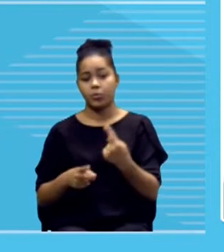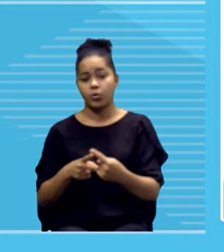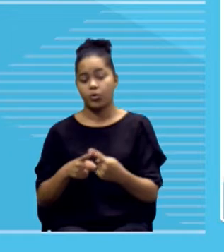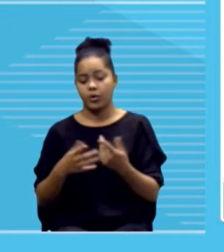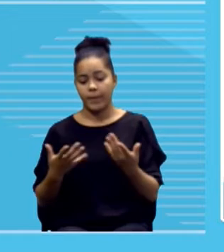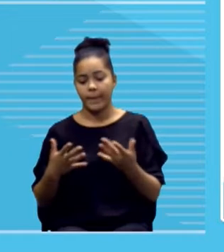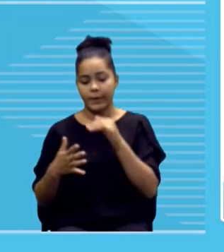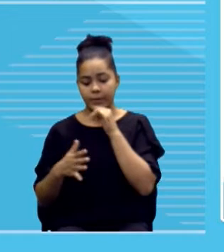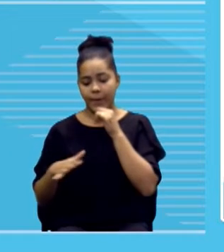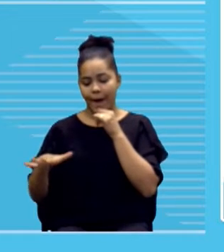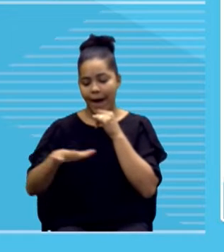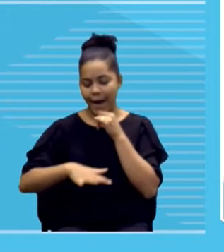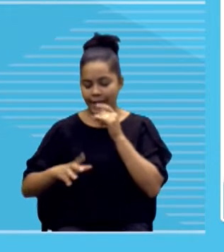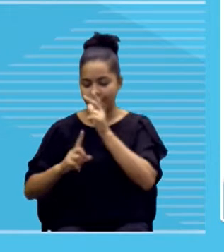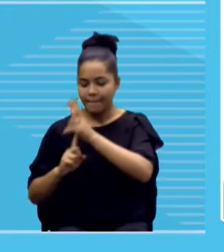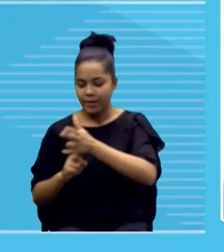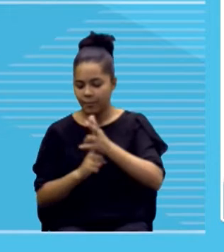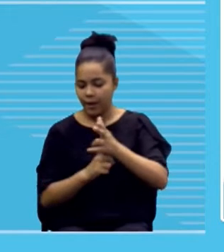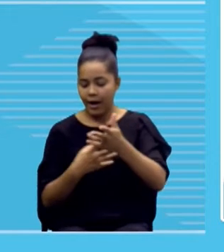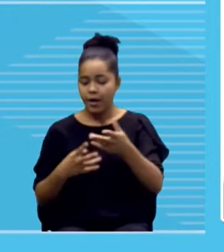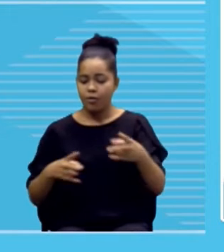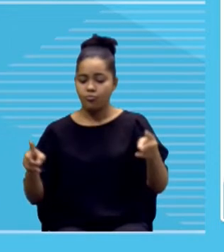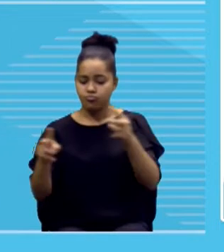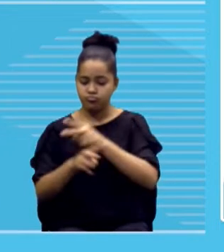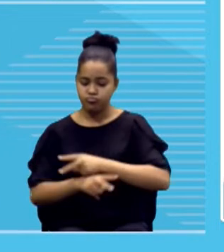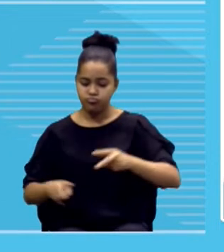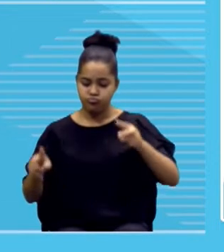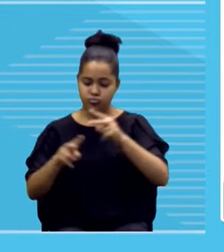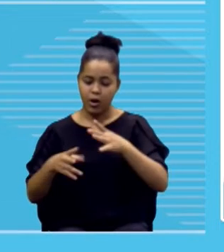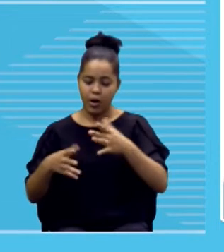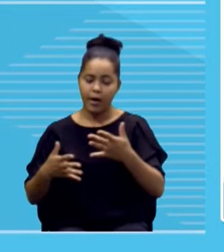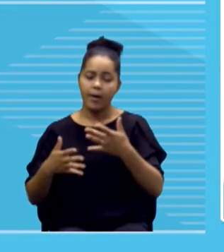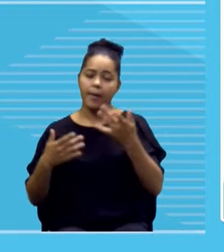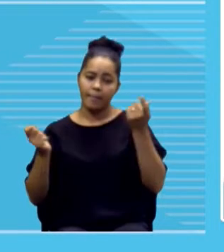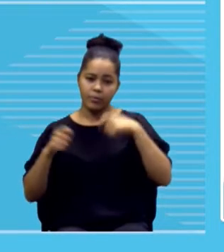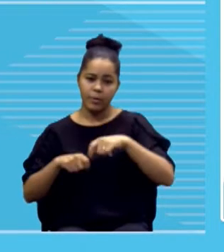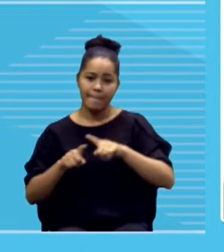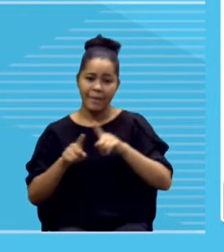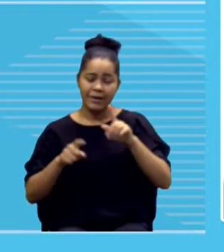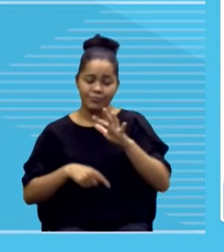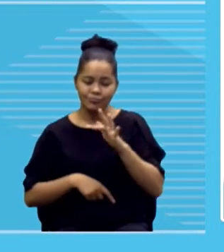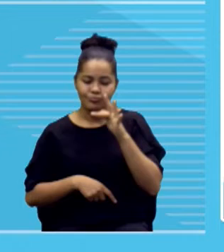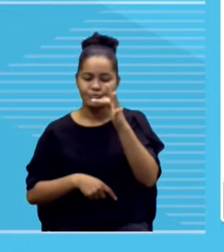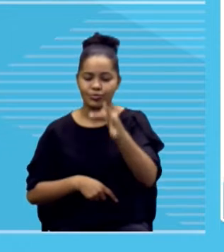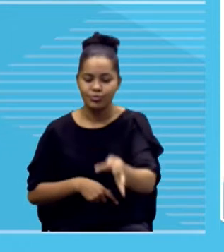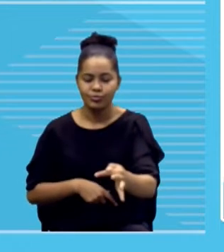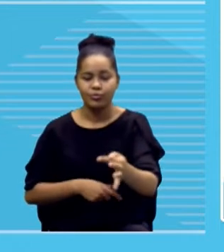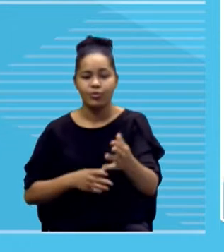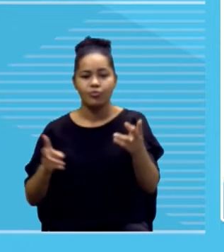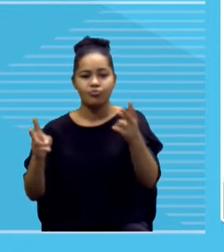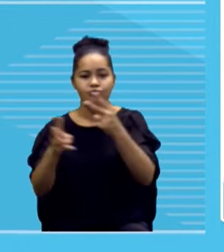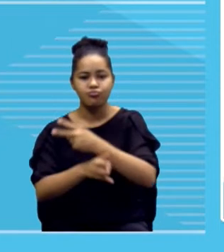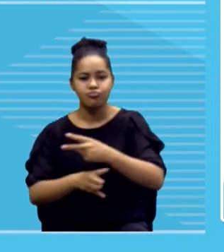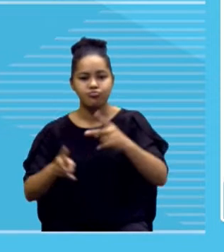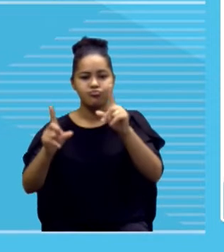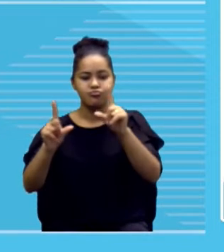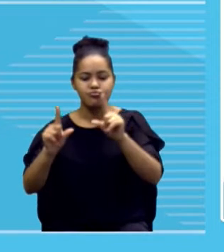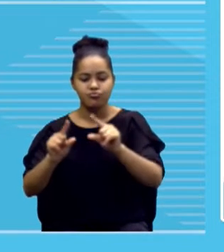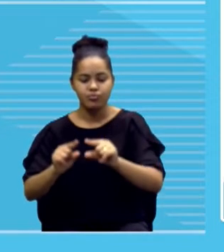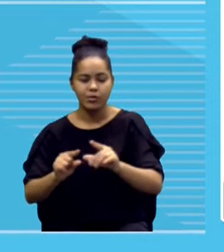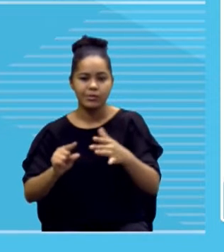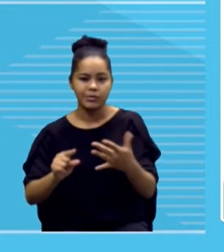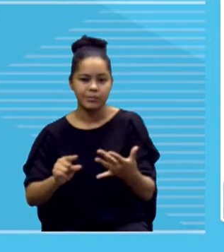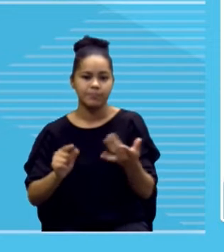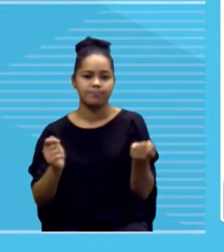daqui a alguns anos não tenha. Então, você precisa desmontar todo aquele jardim eólico e levar para outro lugar, ou então abandonar aquele jardim